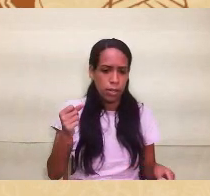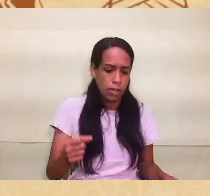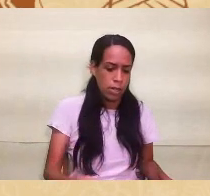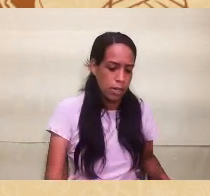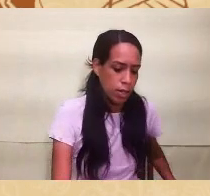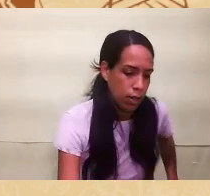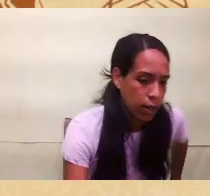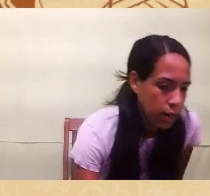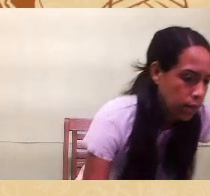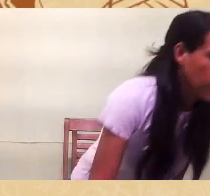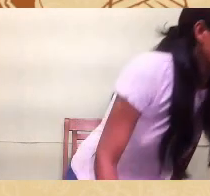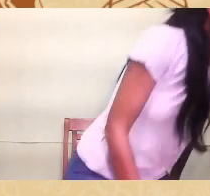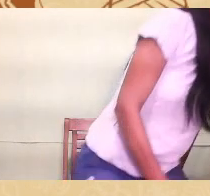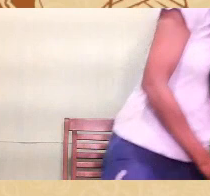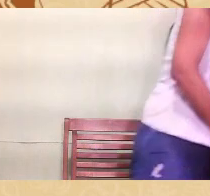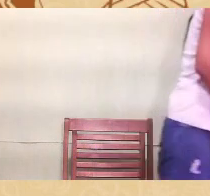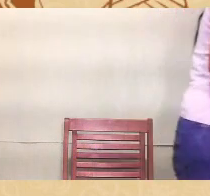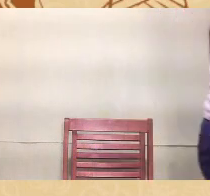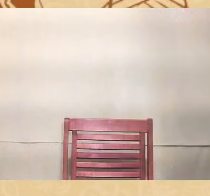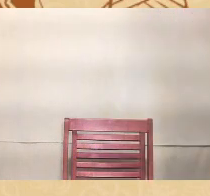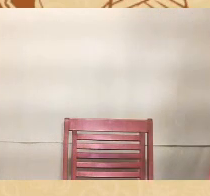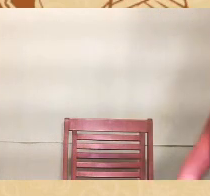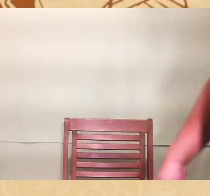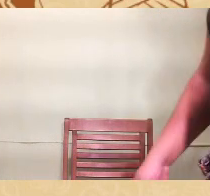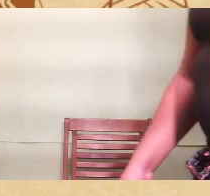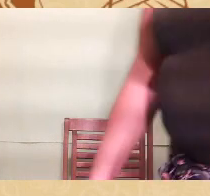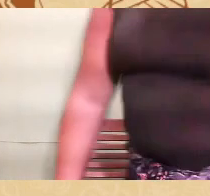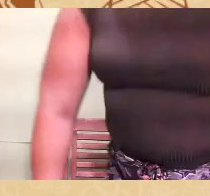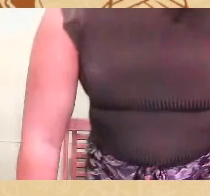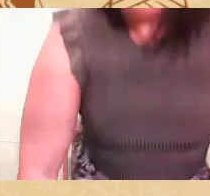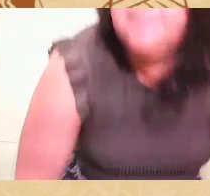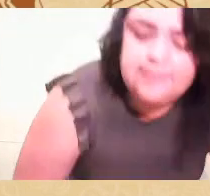pessoas perguntam, Zé, por que os indígenas estão sendo muito chamados para